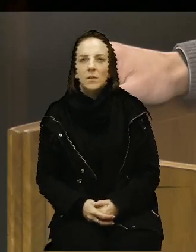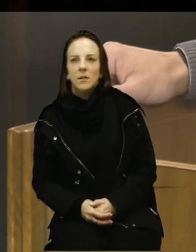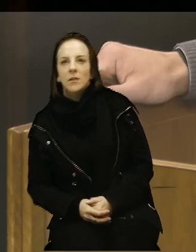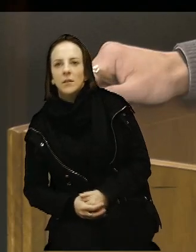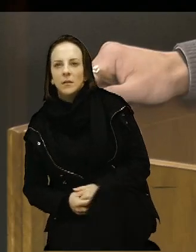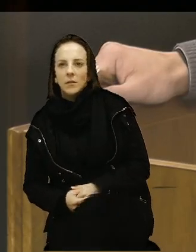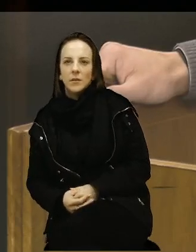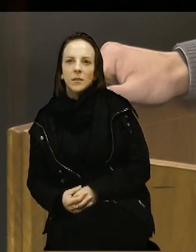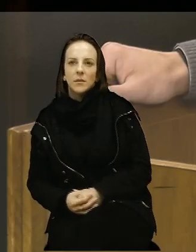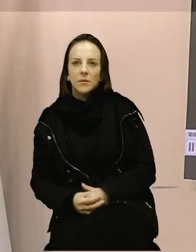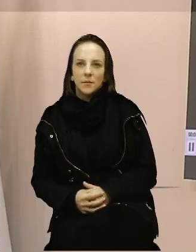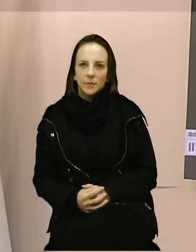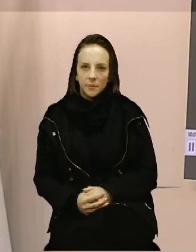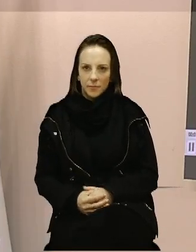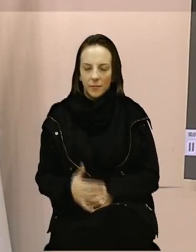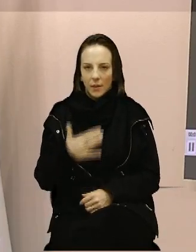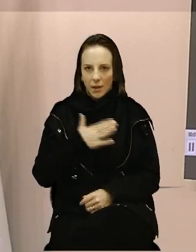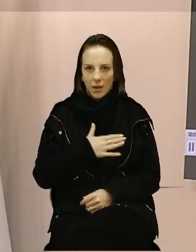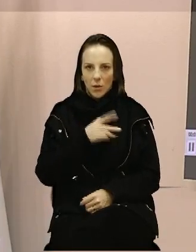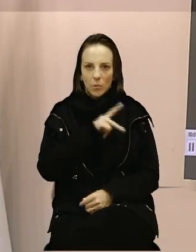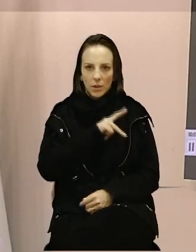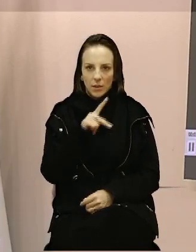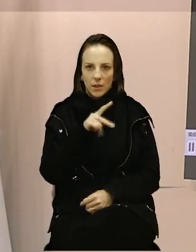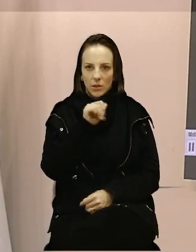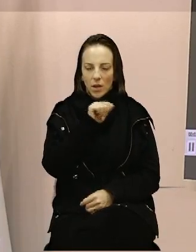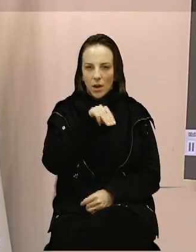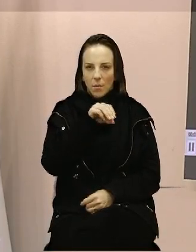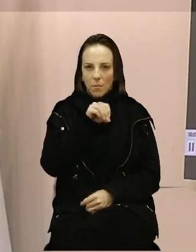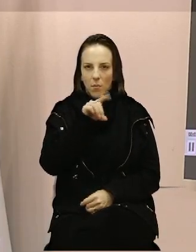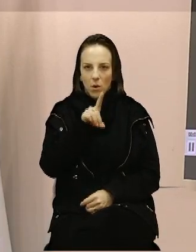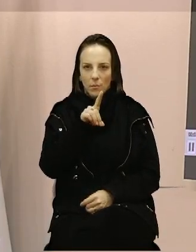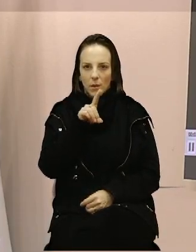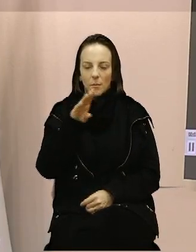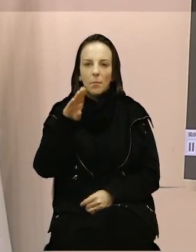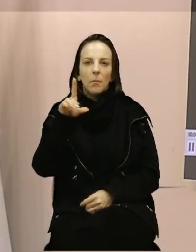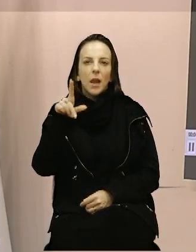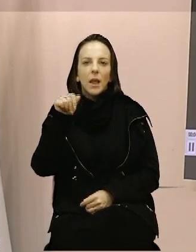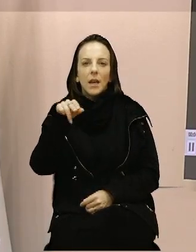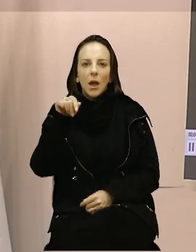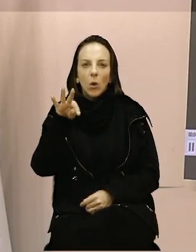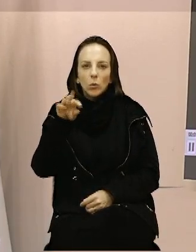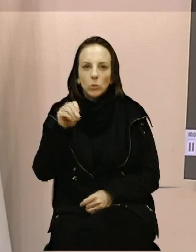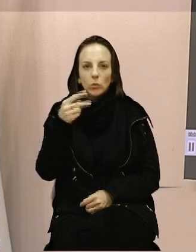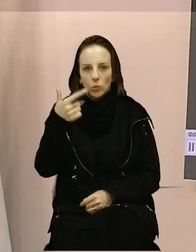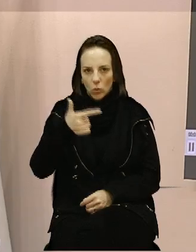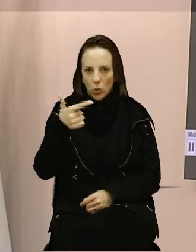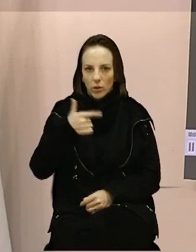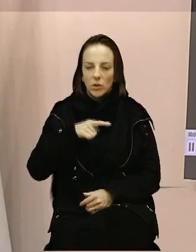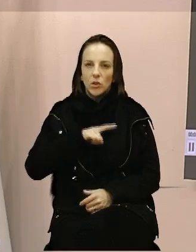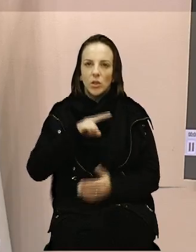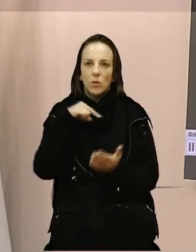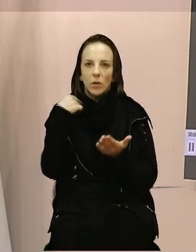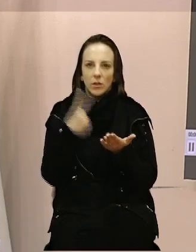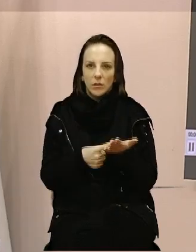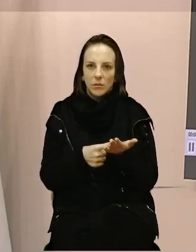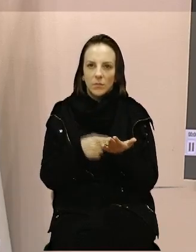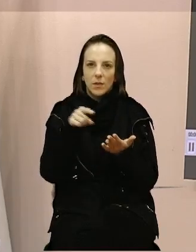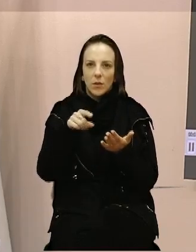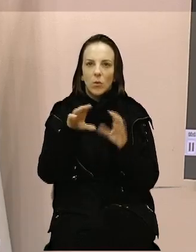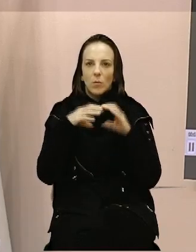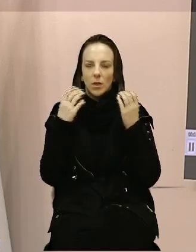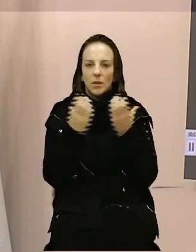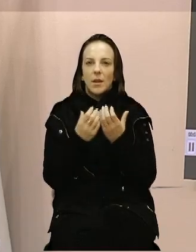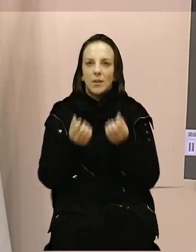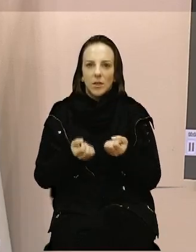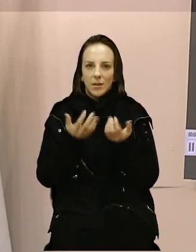Pode exibir novamente. Eu, como presidente da MOB Planalto 2, tinha um compromisso com essa comunidade de entregar uma qualidade melhor para essa quadra